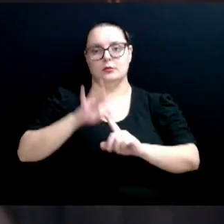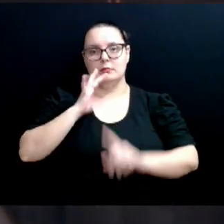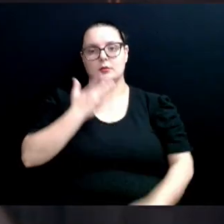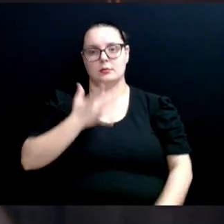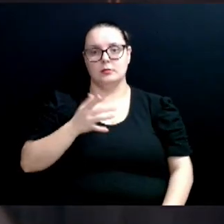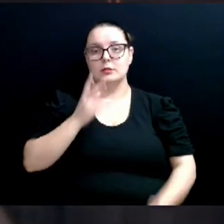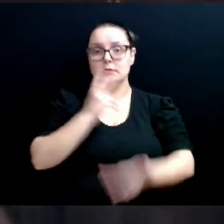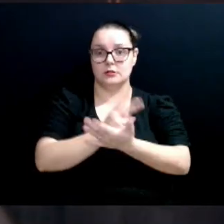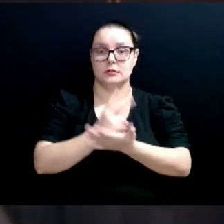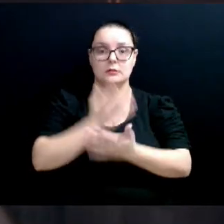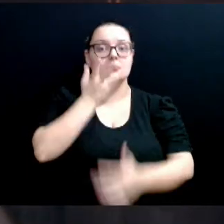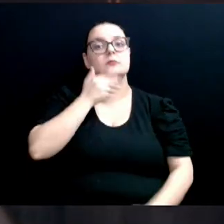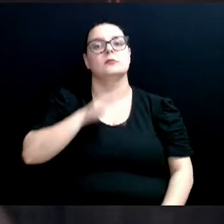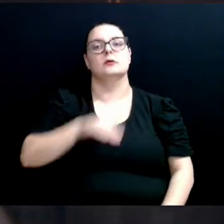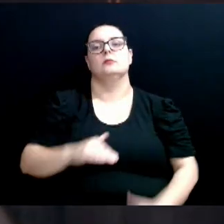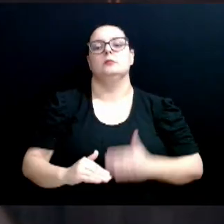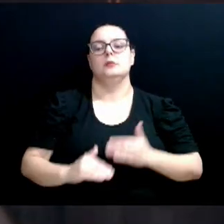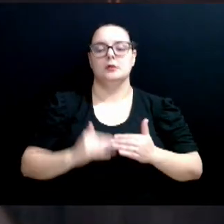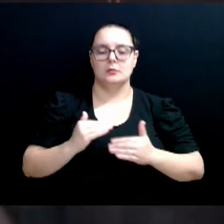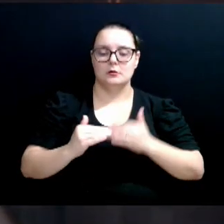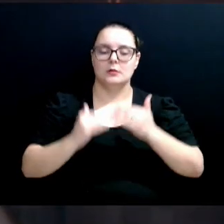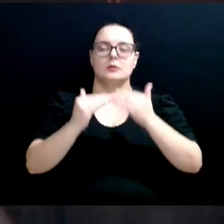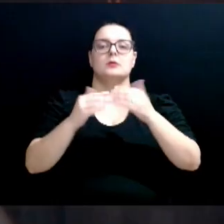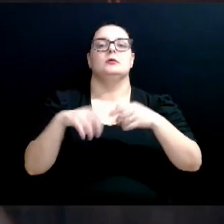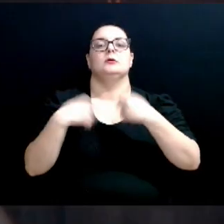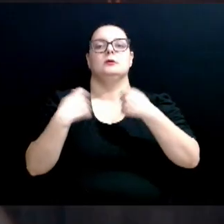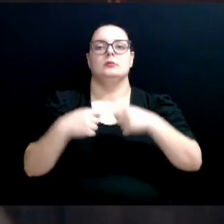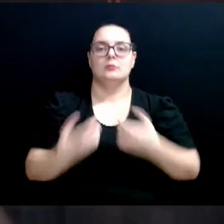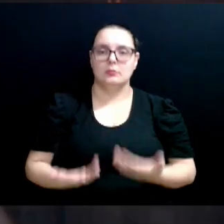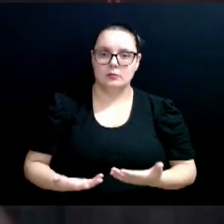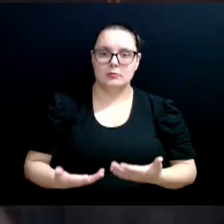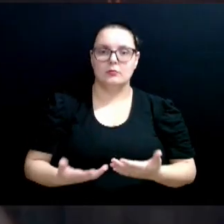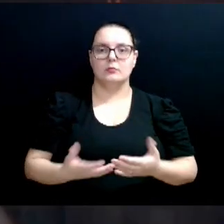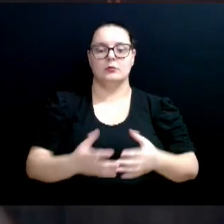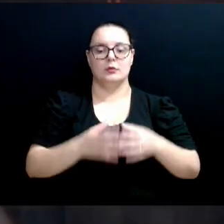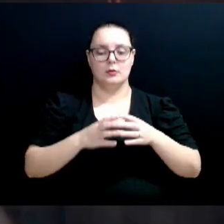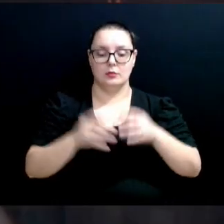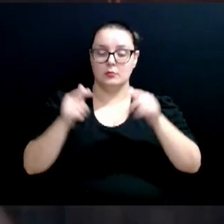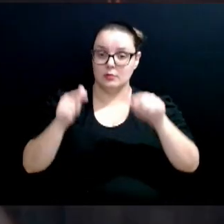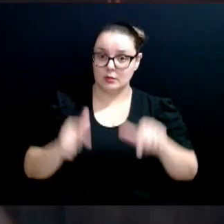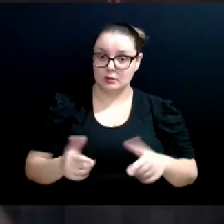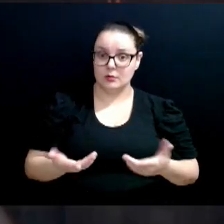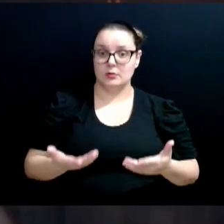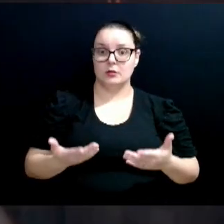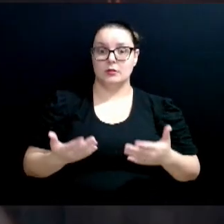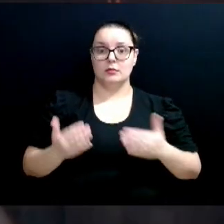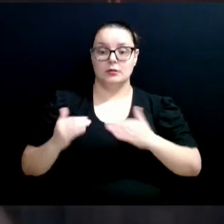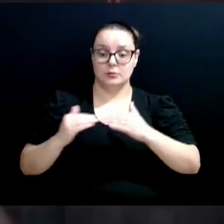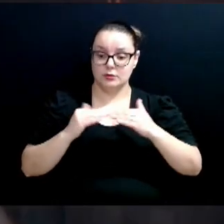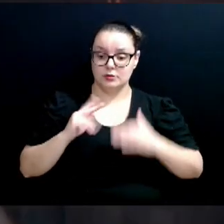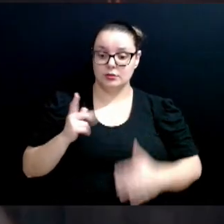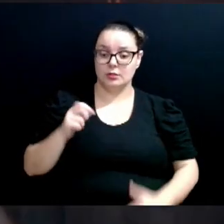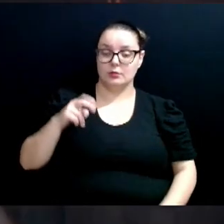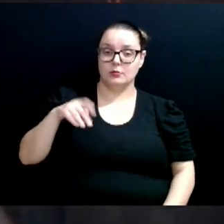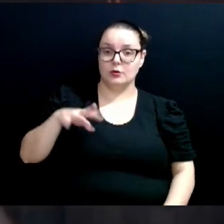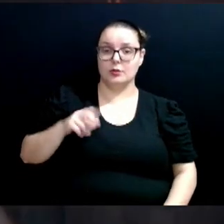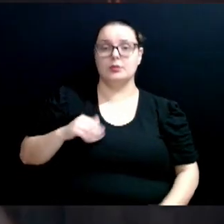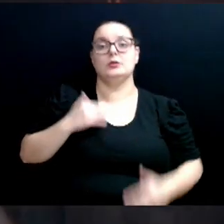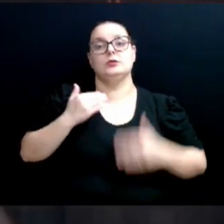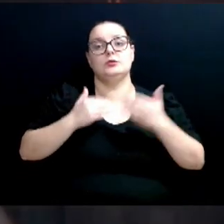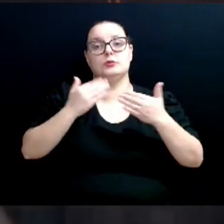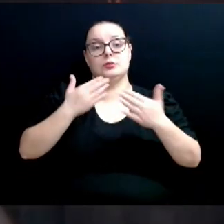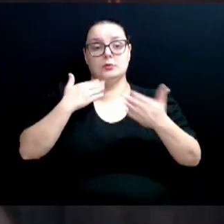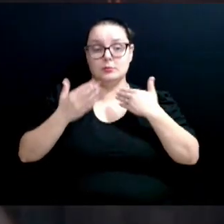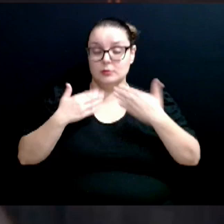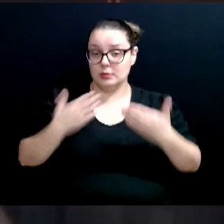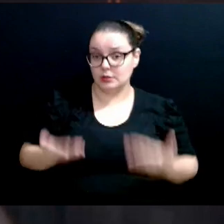que está em construção, que precisa viver num espaço de harmonia, de construção, de diálogo. Tem uma questão